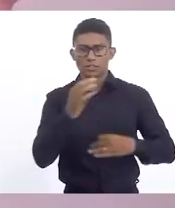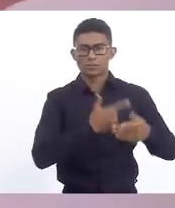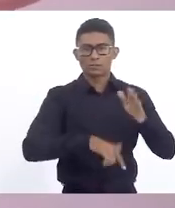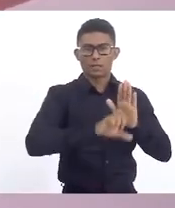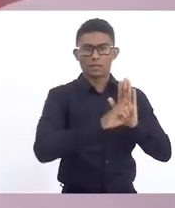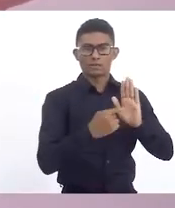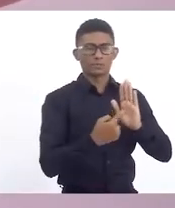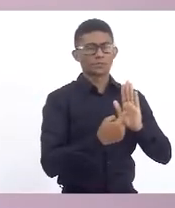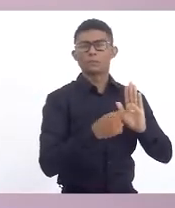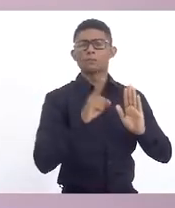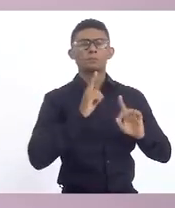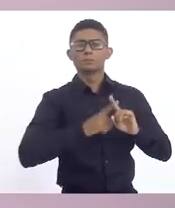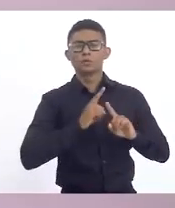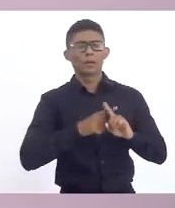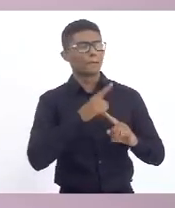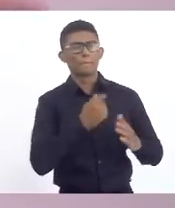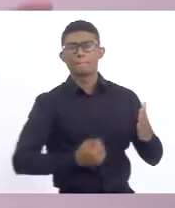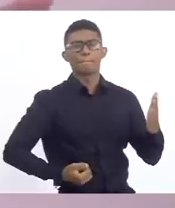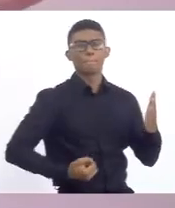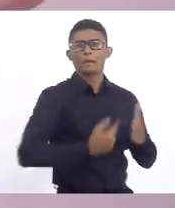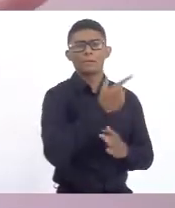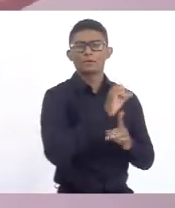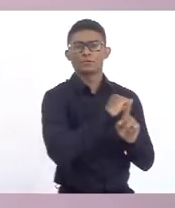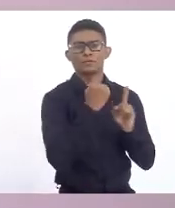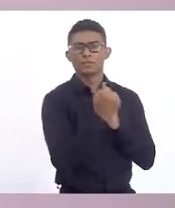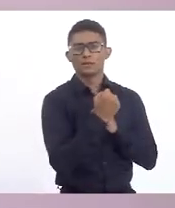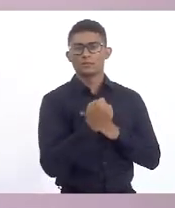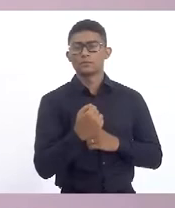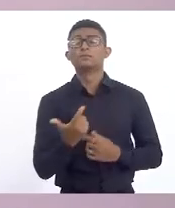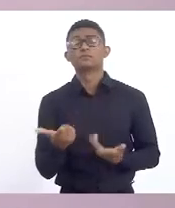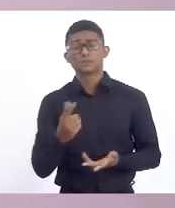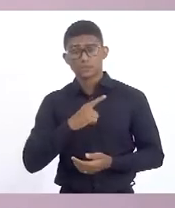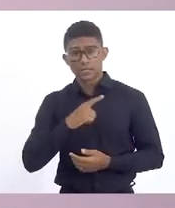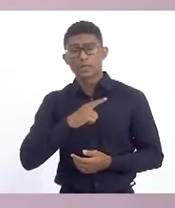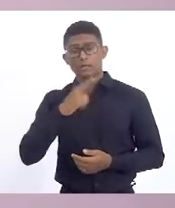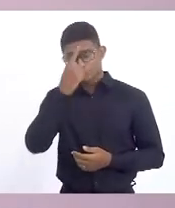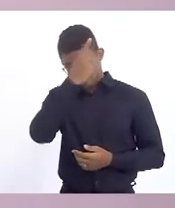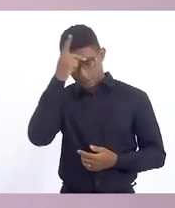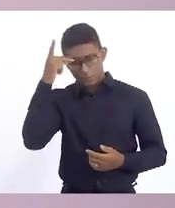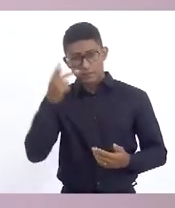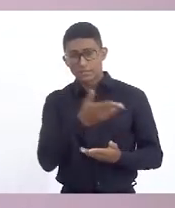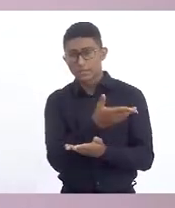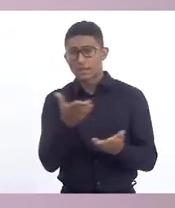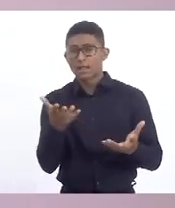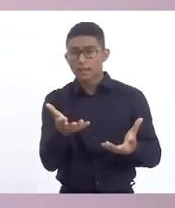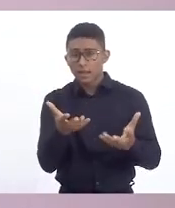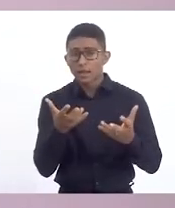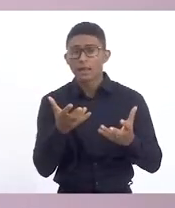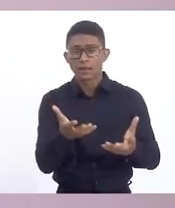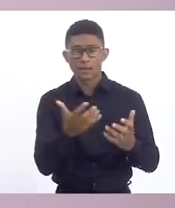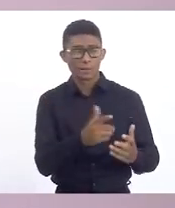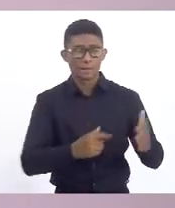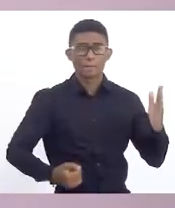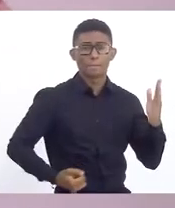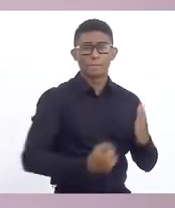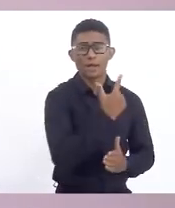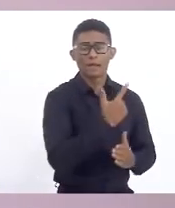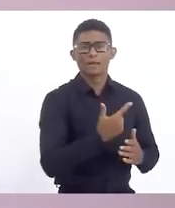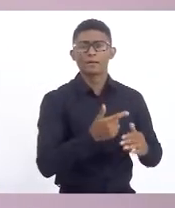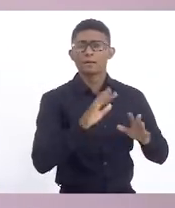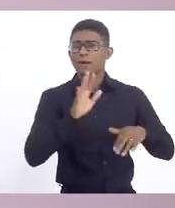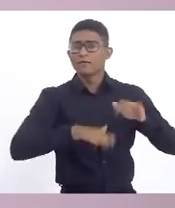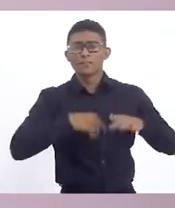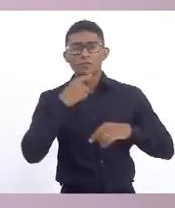social. Porque tem pessoas que querem pagar a SEDAE, não conseguem pagar porque não chega a conta para que as pessoas possam